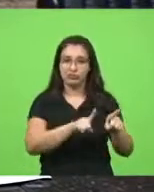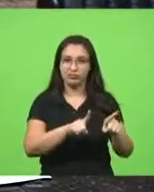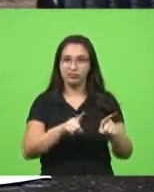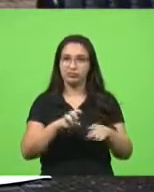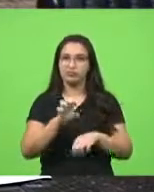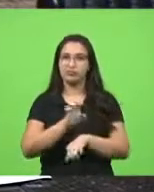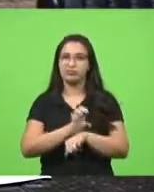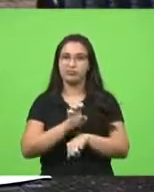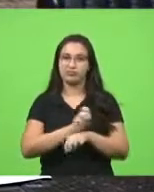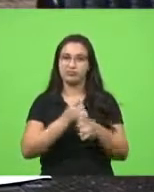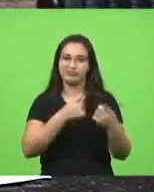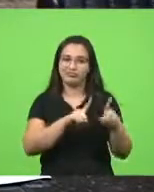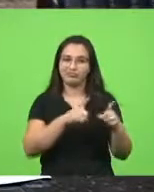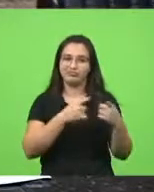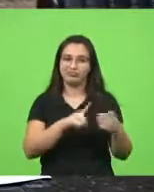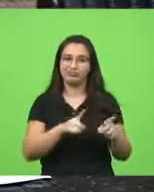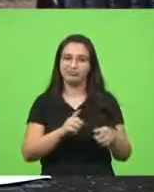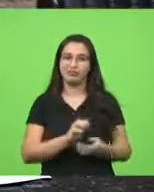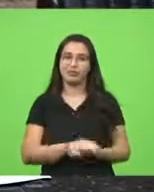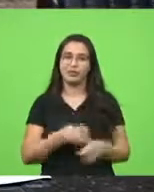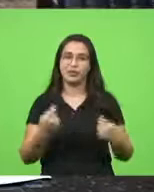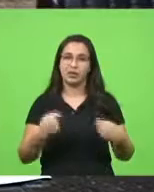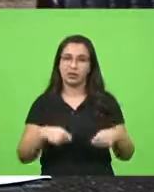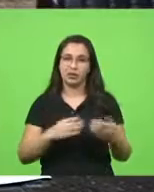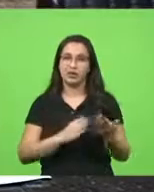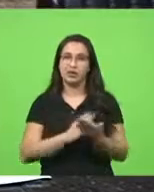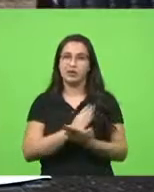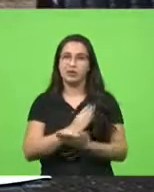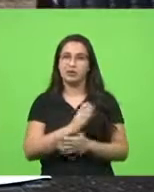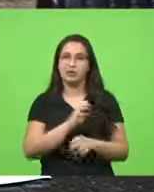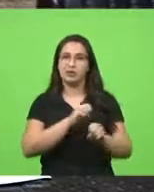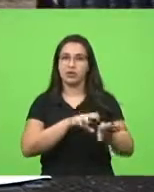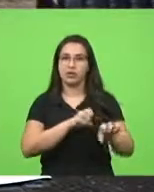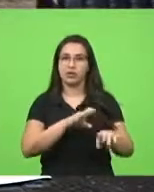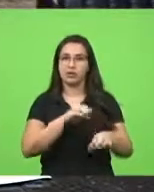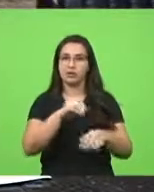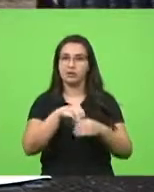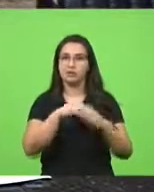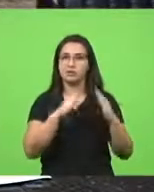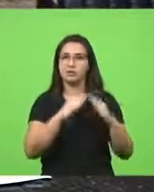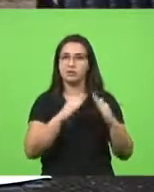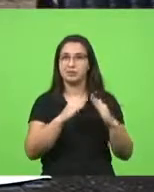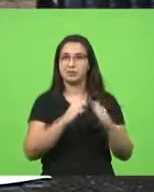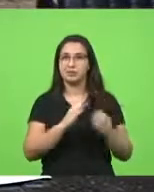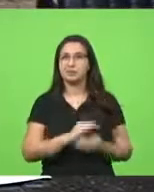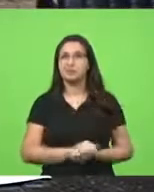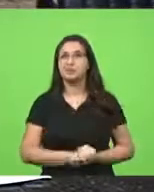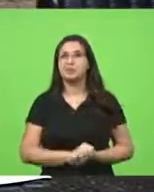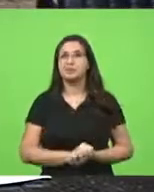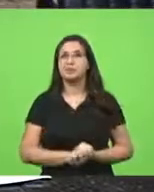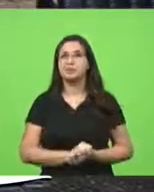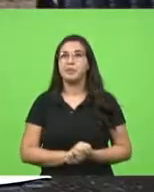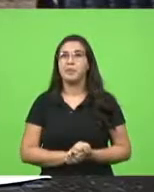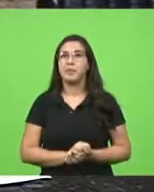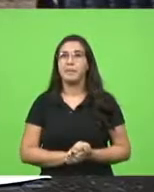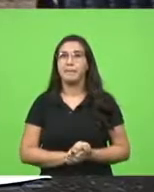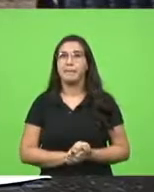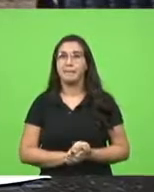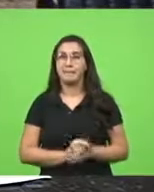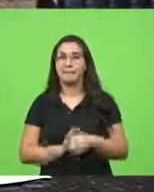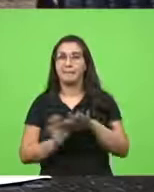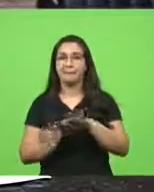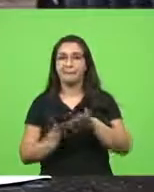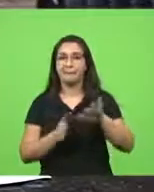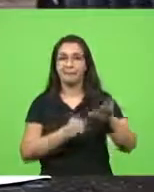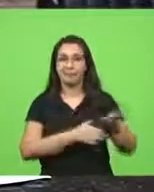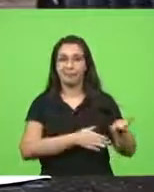Estado. Precisamos aprovar a educação domiciliar já. Também venho a essa tribuna para novamente, e